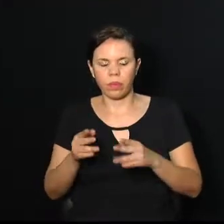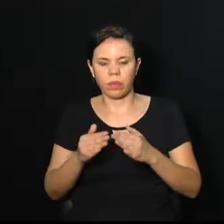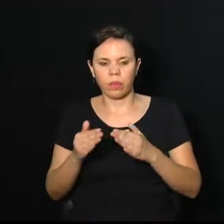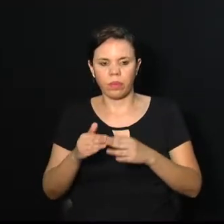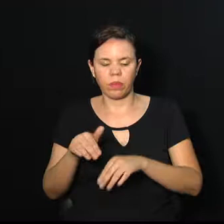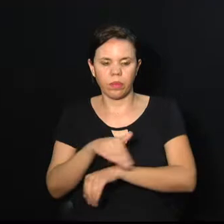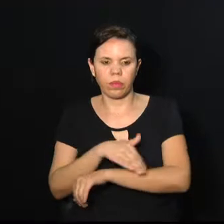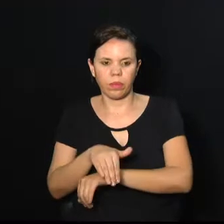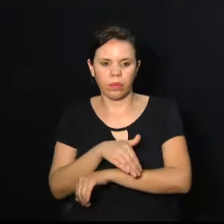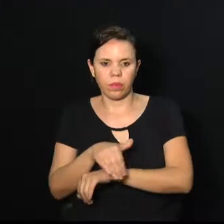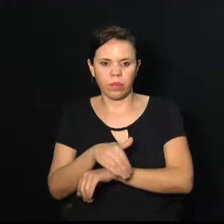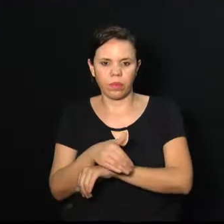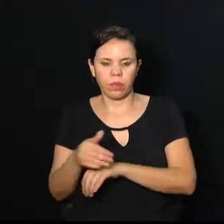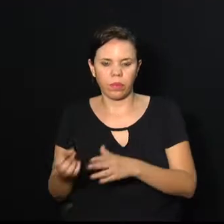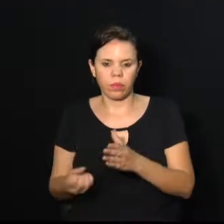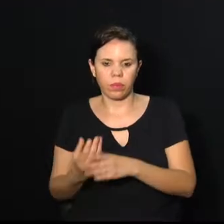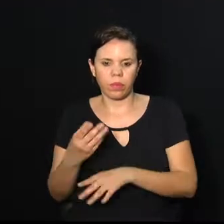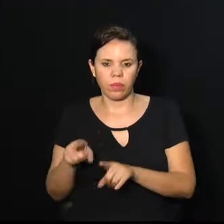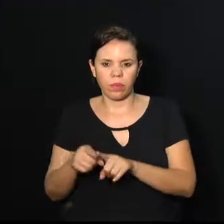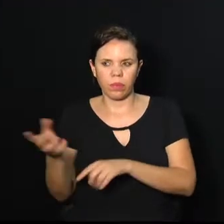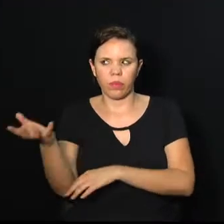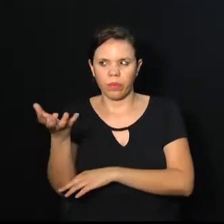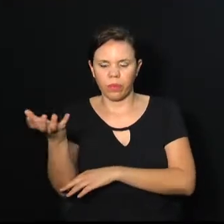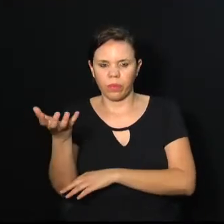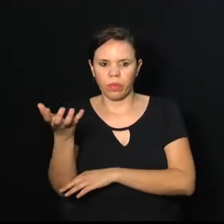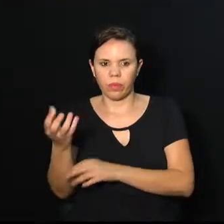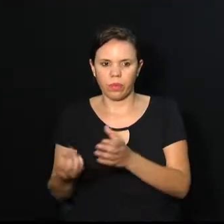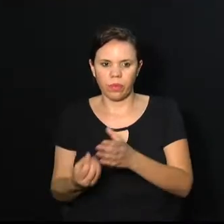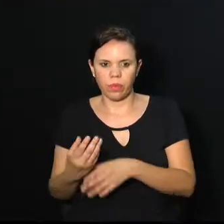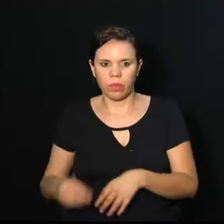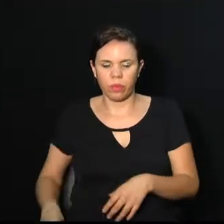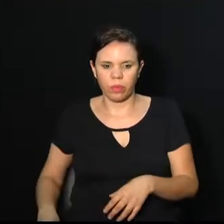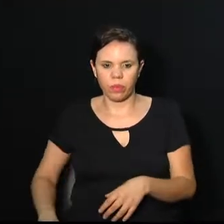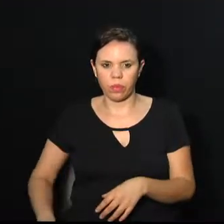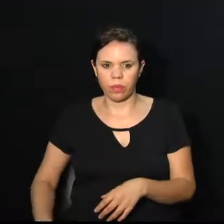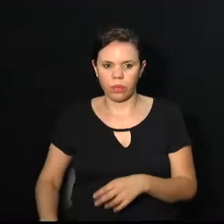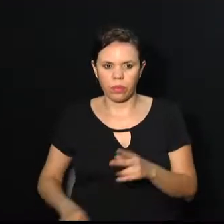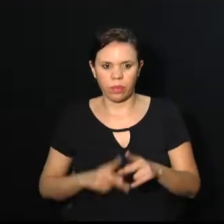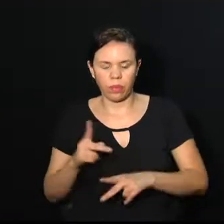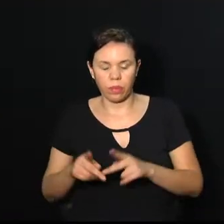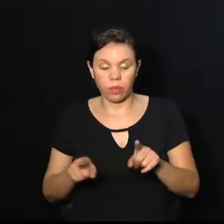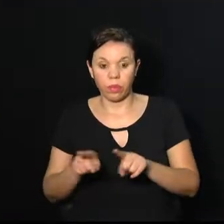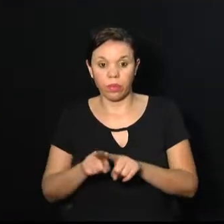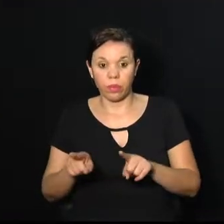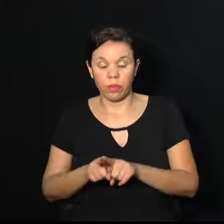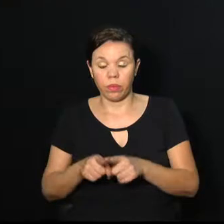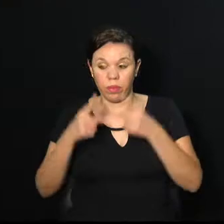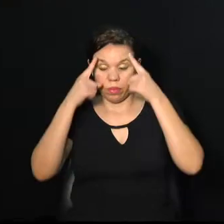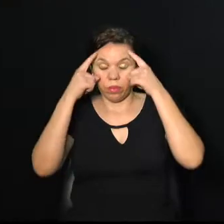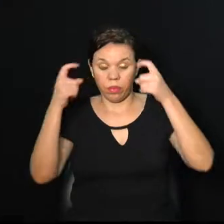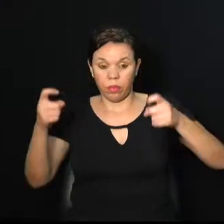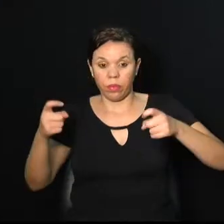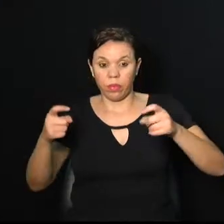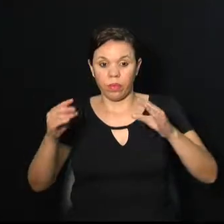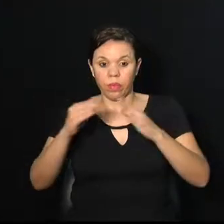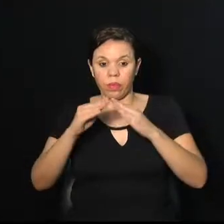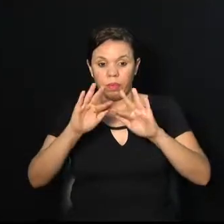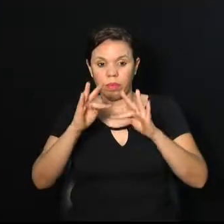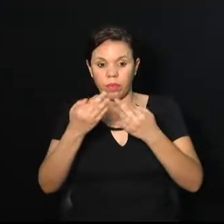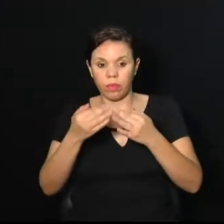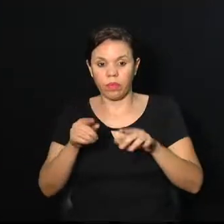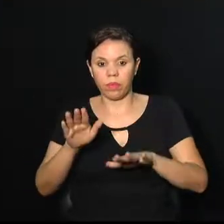Que ocorre, sim, em alguns casos. Paciente que apresenta histórico de violência doméstica,